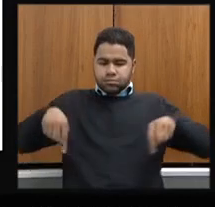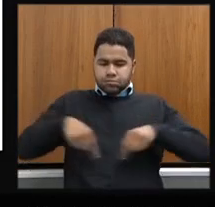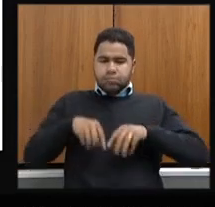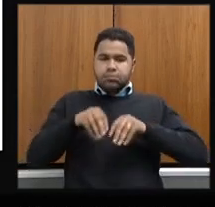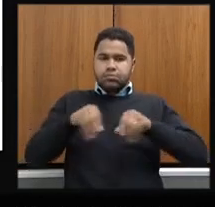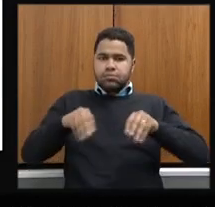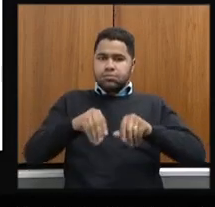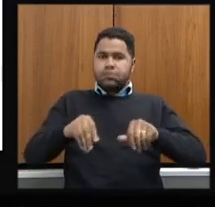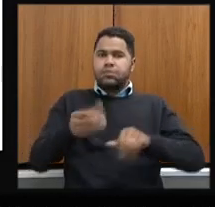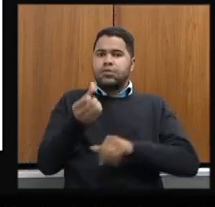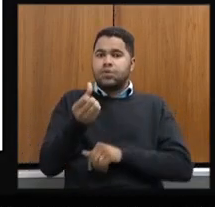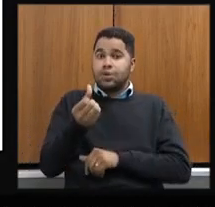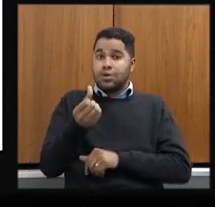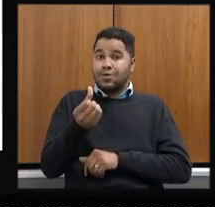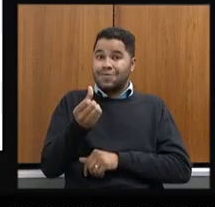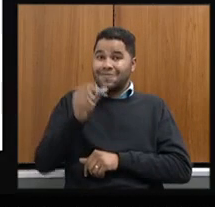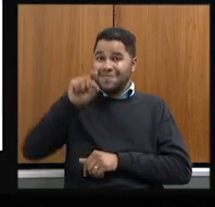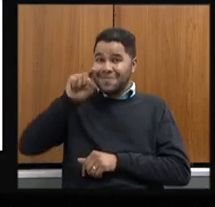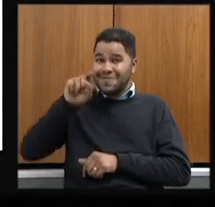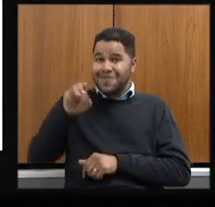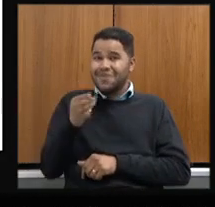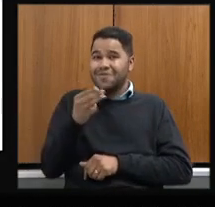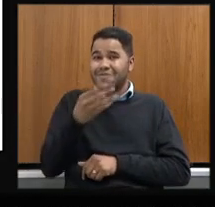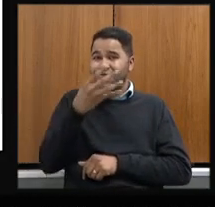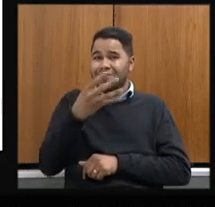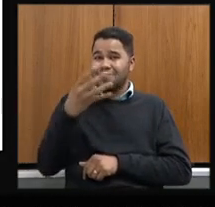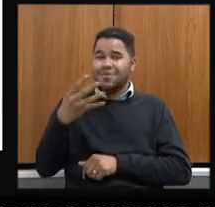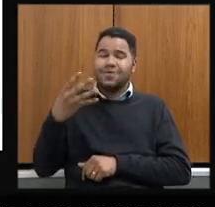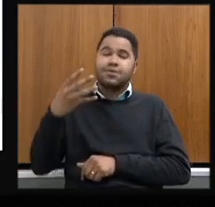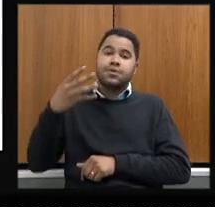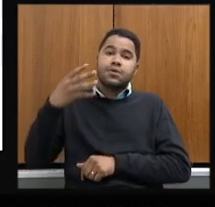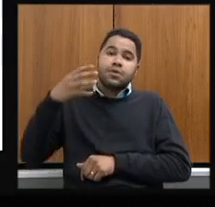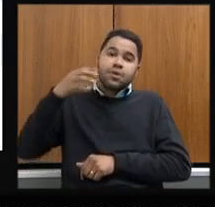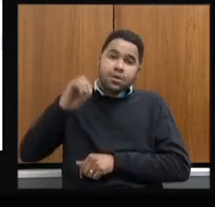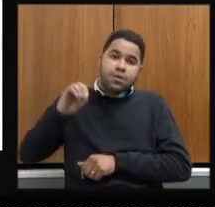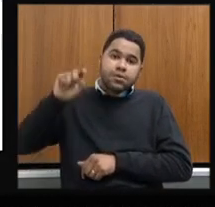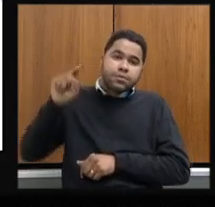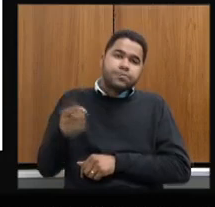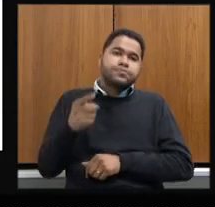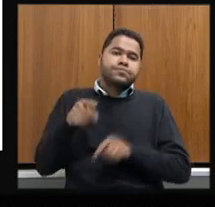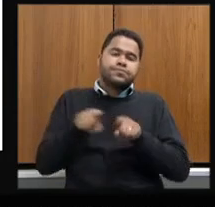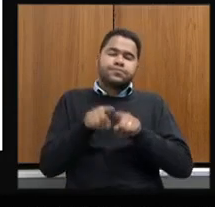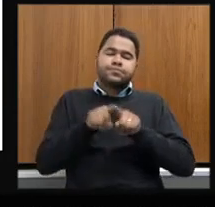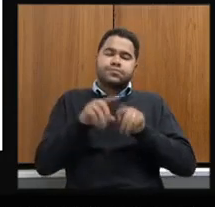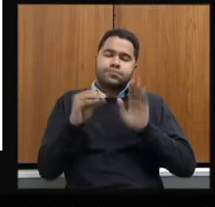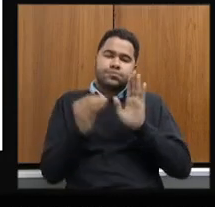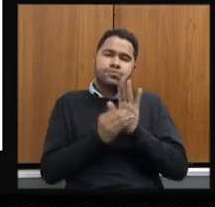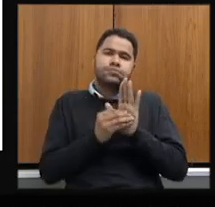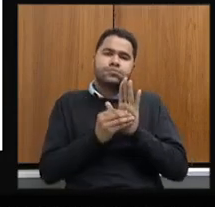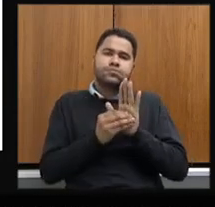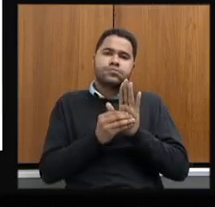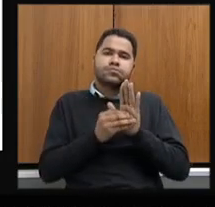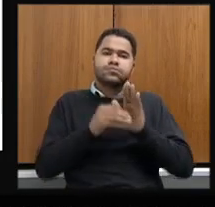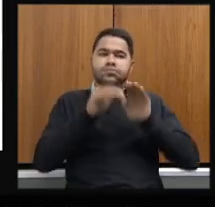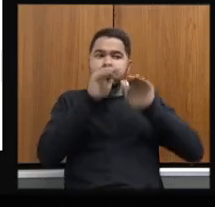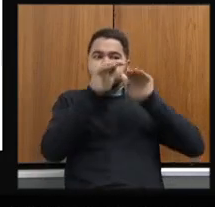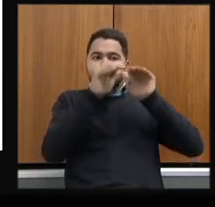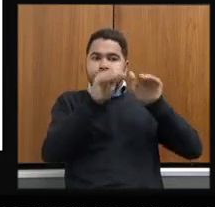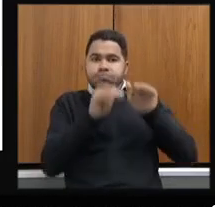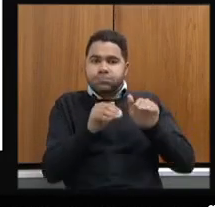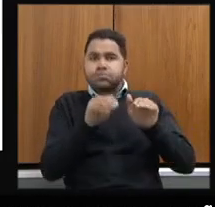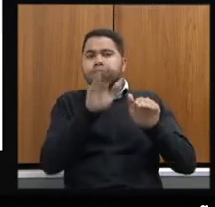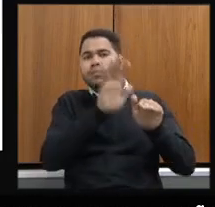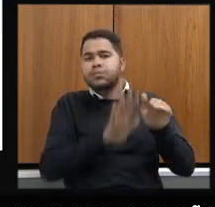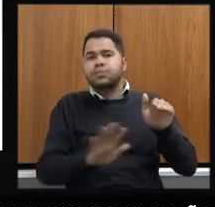de 6400000 iniciamos o projeto para implementação do nosso almoxarifado almoxarifado virtual